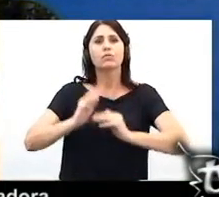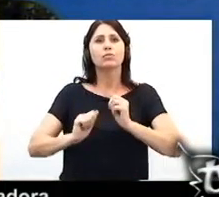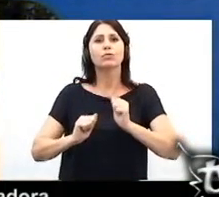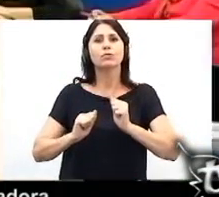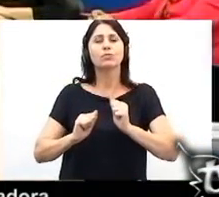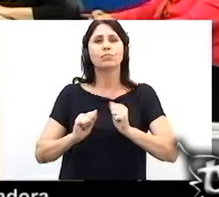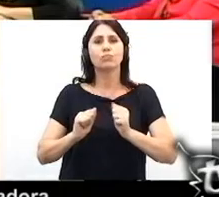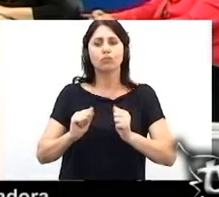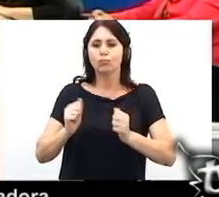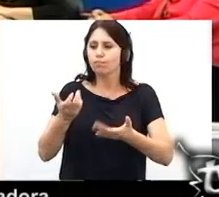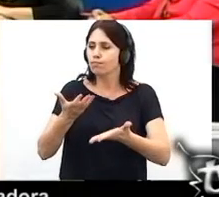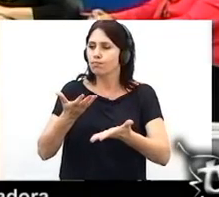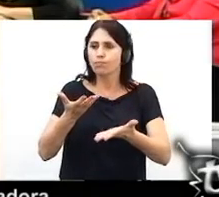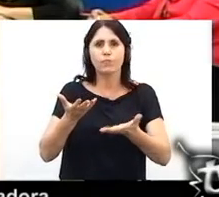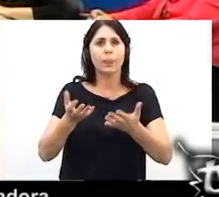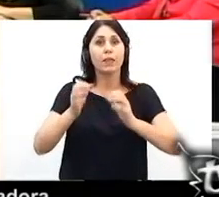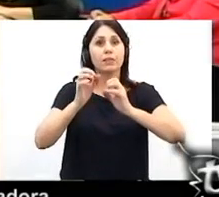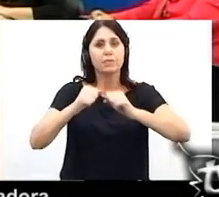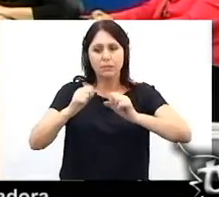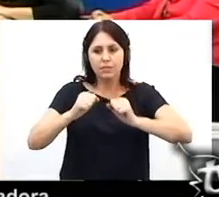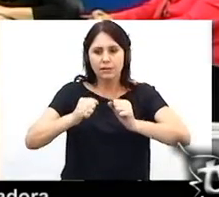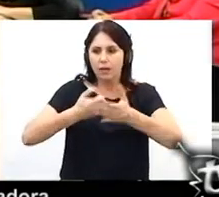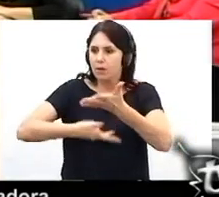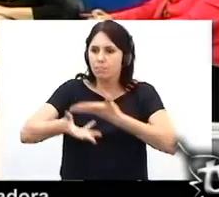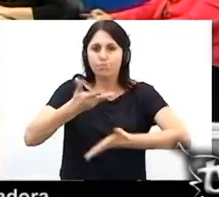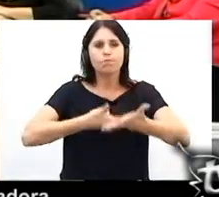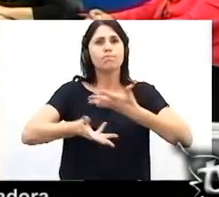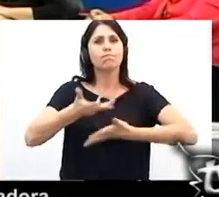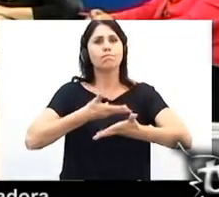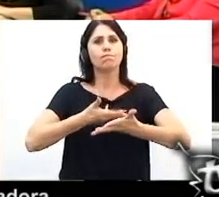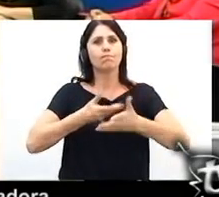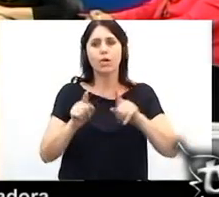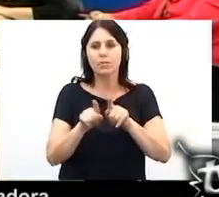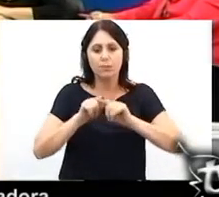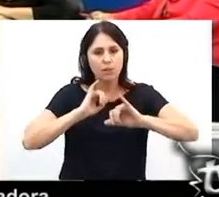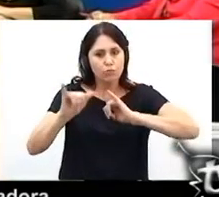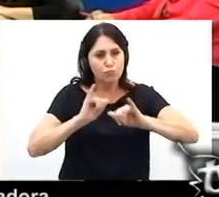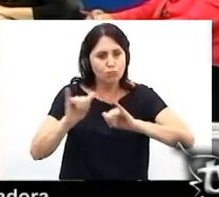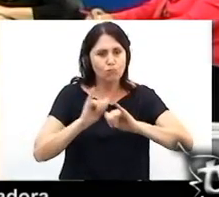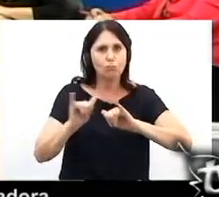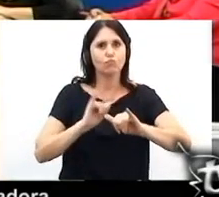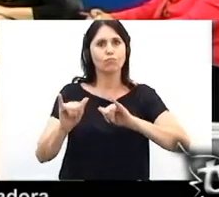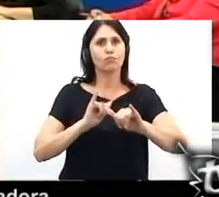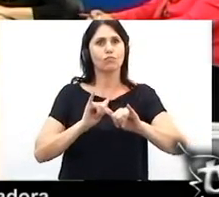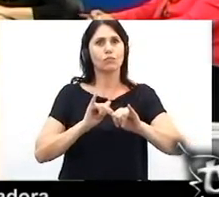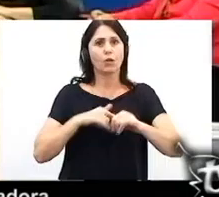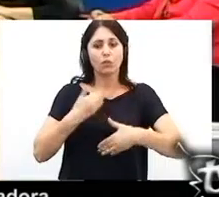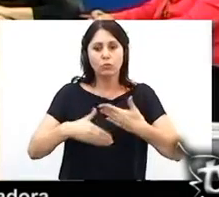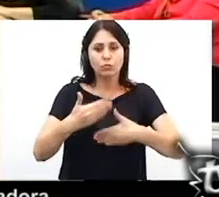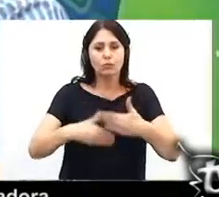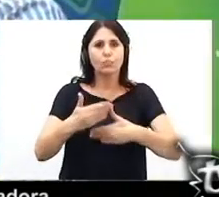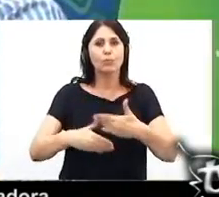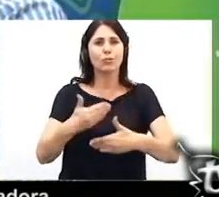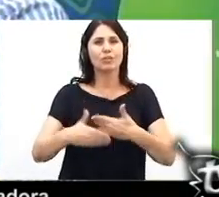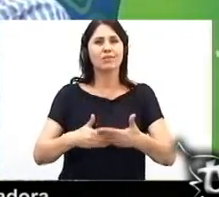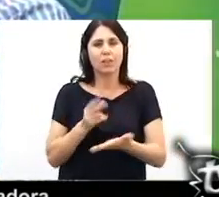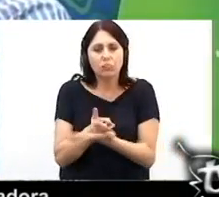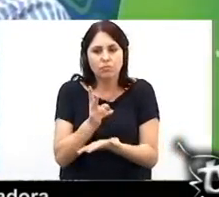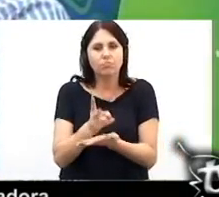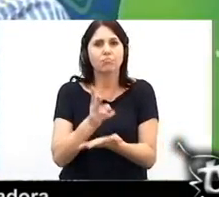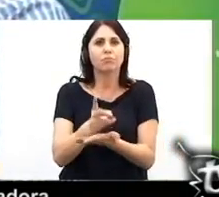de mobilidade urbana da cidade, né? Como que a gente constrói esse currículo? Que ações integradas podem